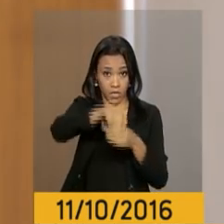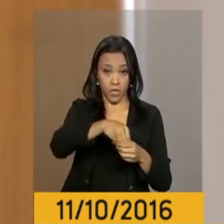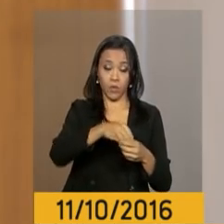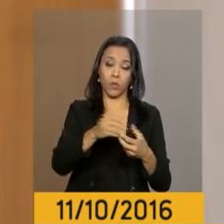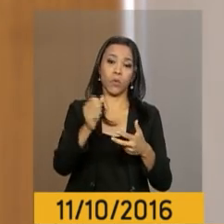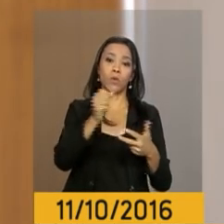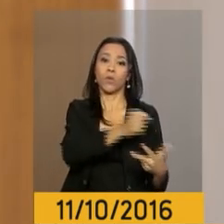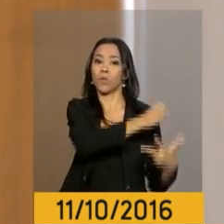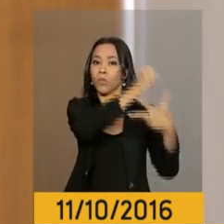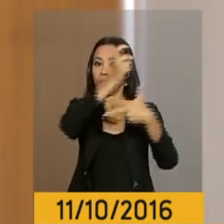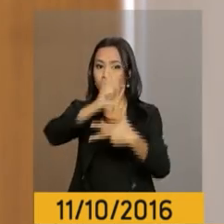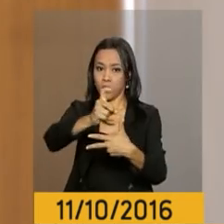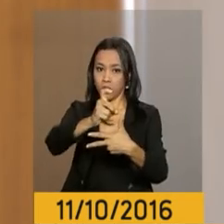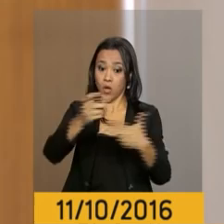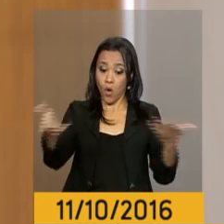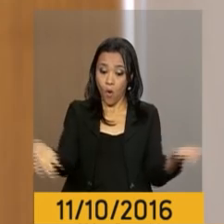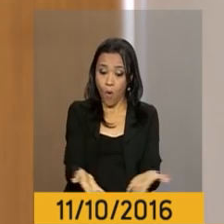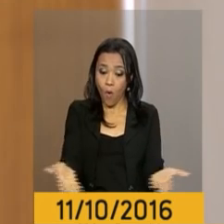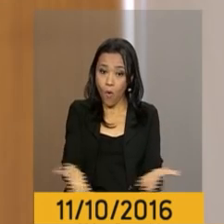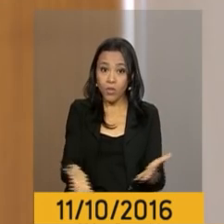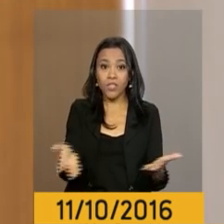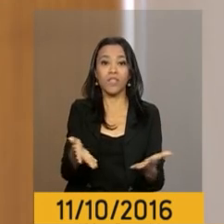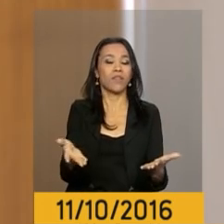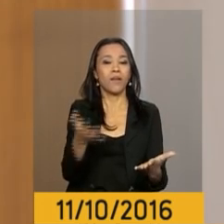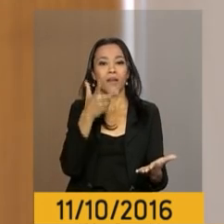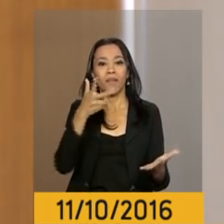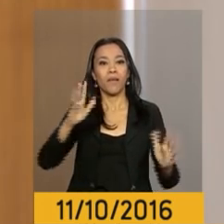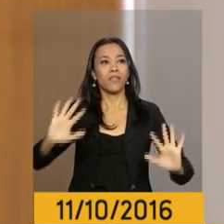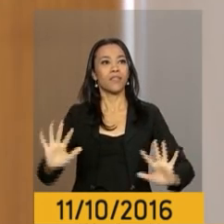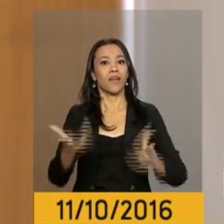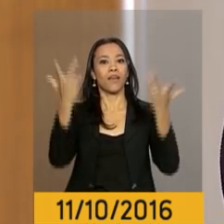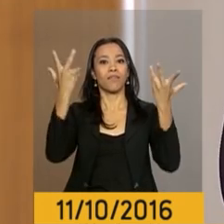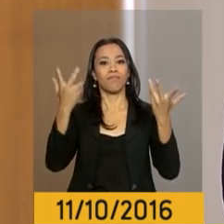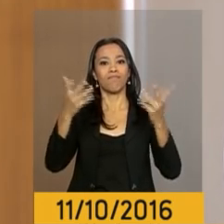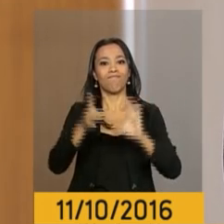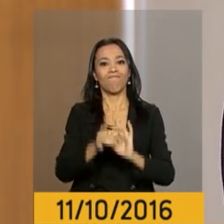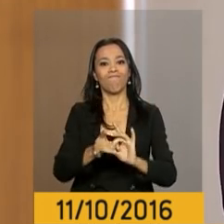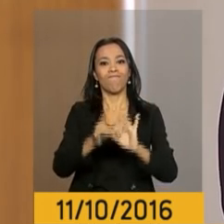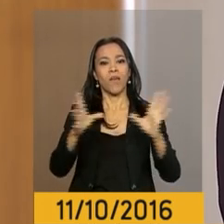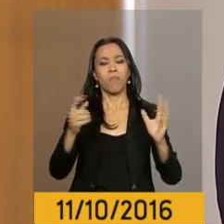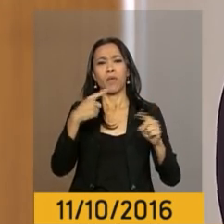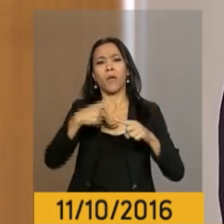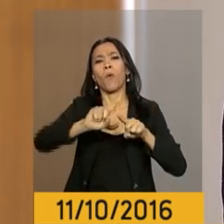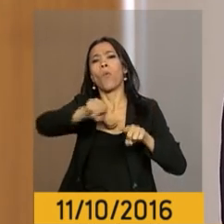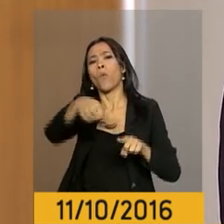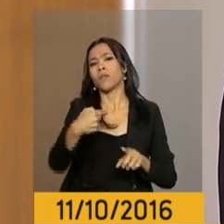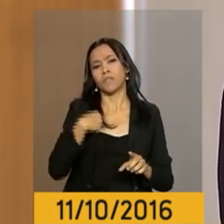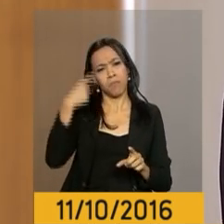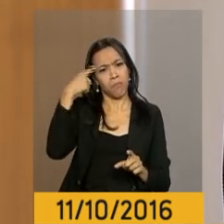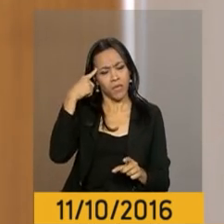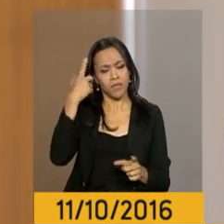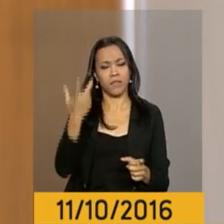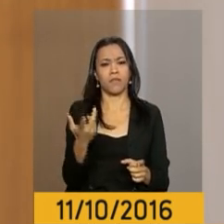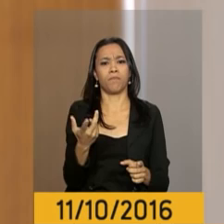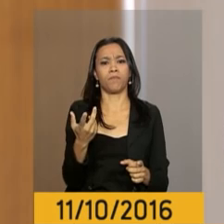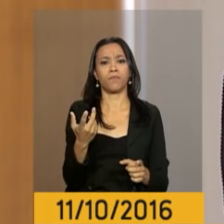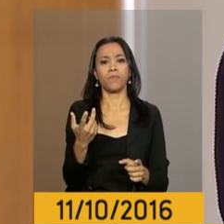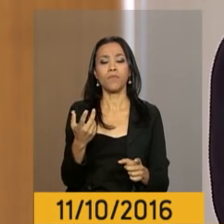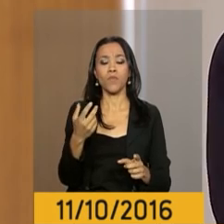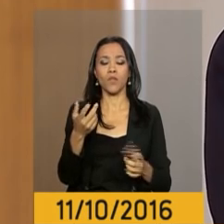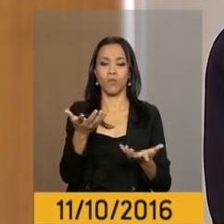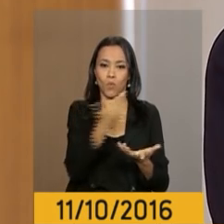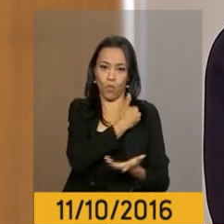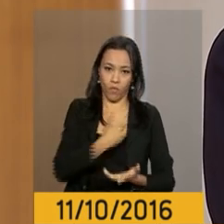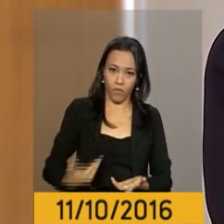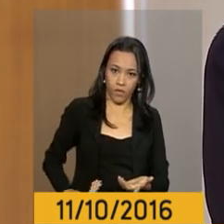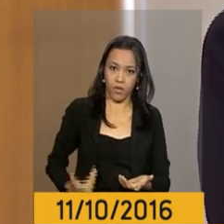que hoje se celebra uma desburocratização entre os poderes porque quando se pensa na num governo